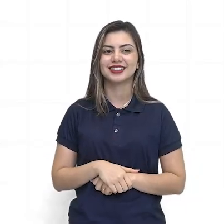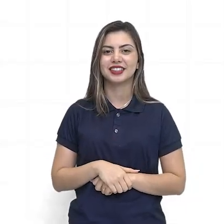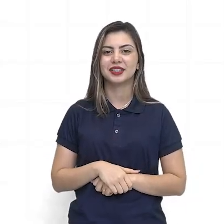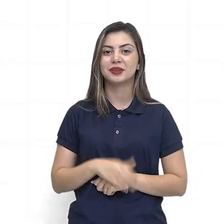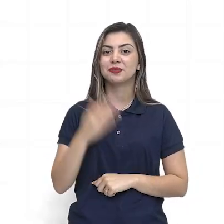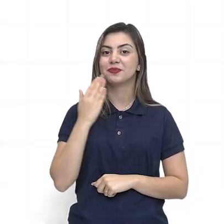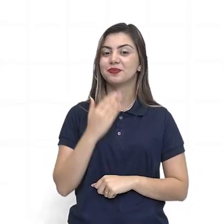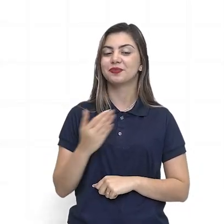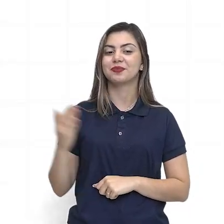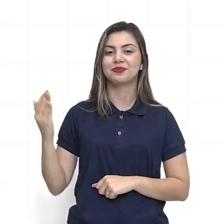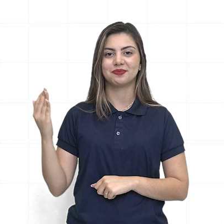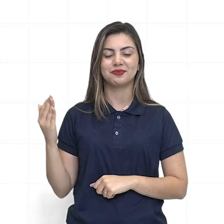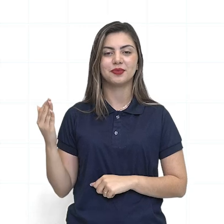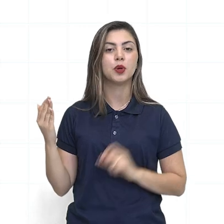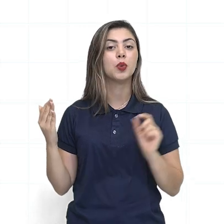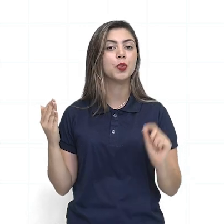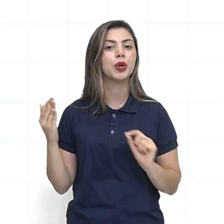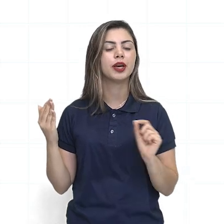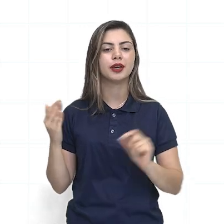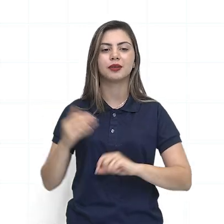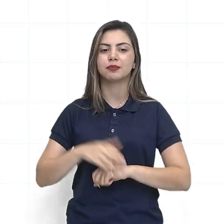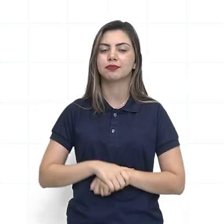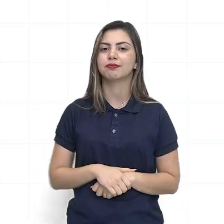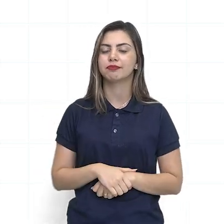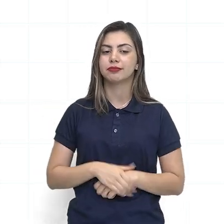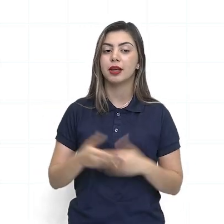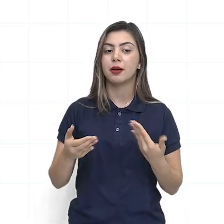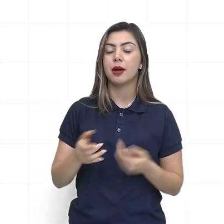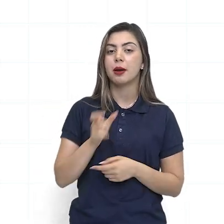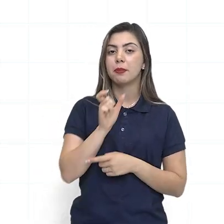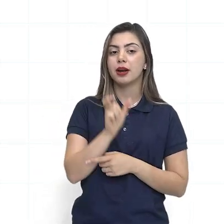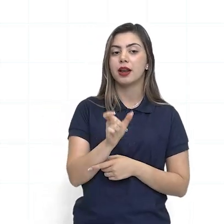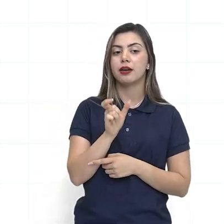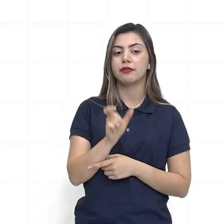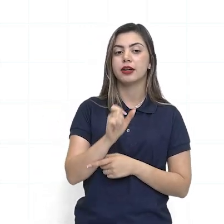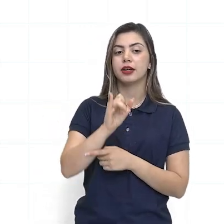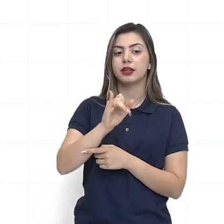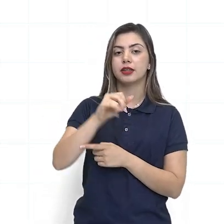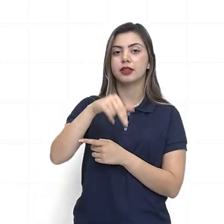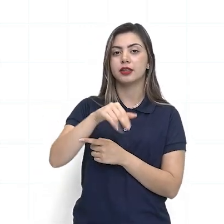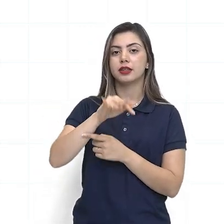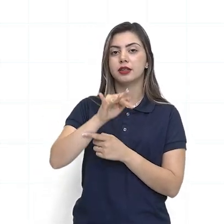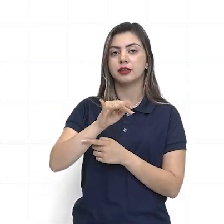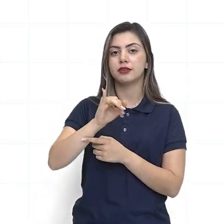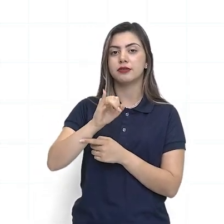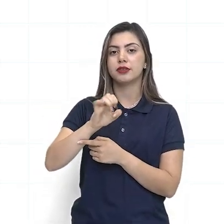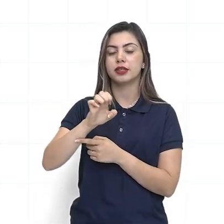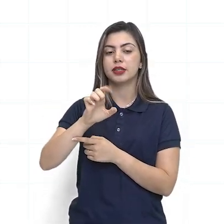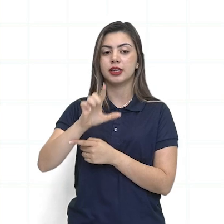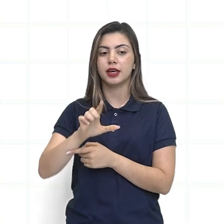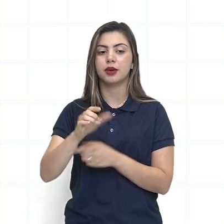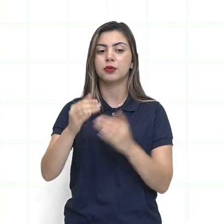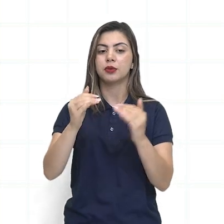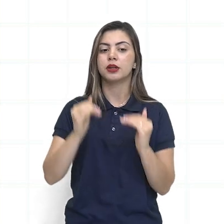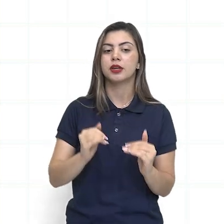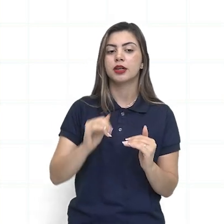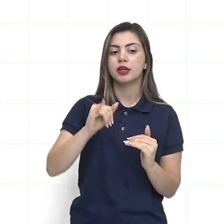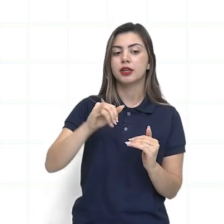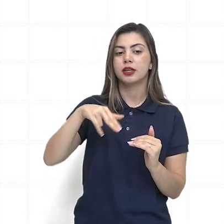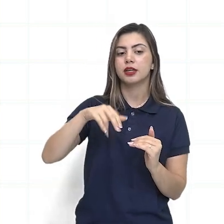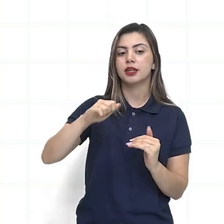Olha aqui, eu tenho então a palavra infiel. a palavra inadequado e a